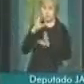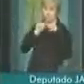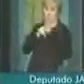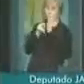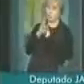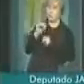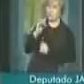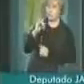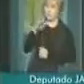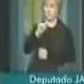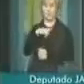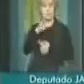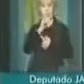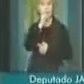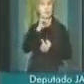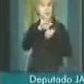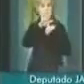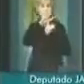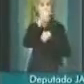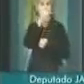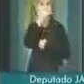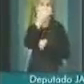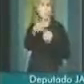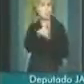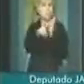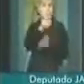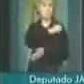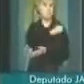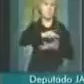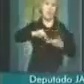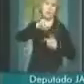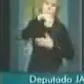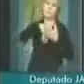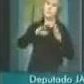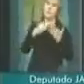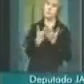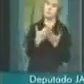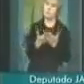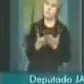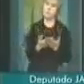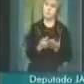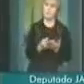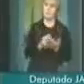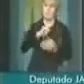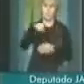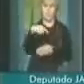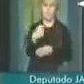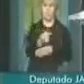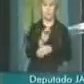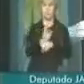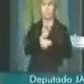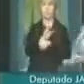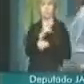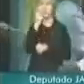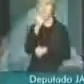comportamento exemplar para os demais alunos. Depois tem outro filmete das duas meninas lésbicas